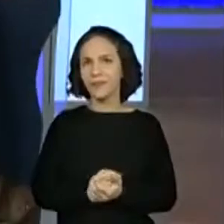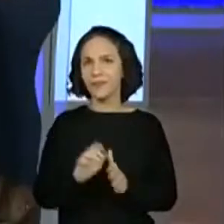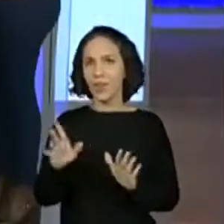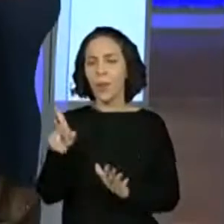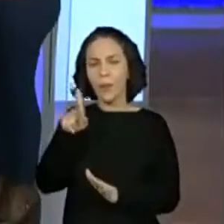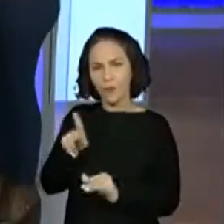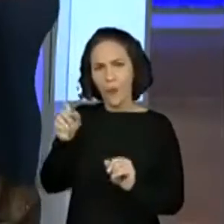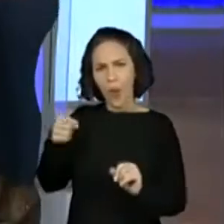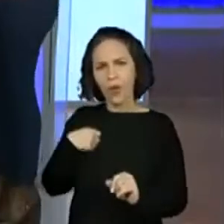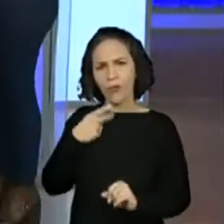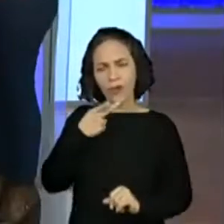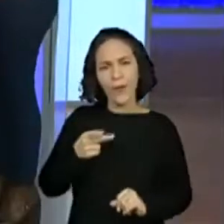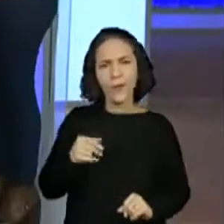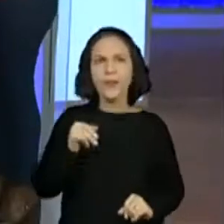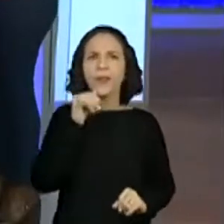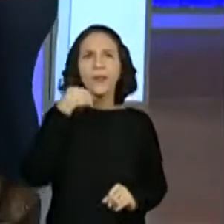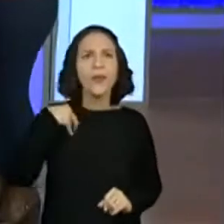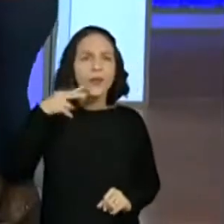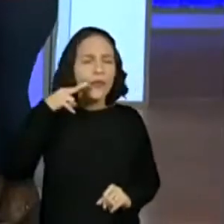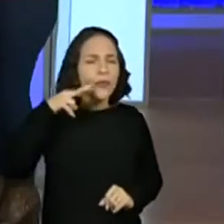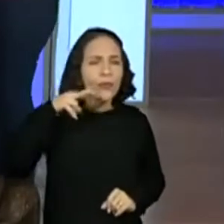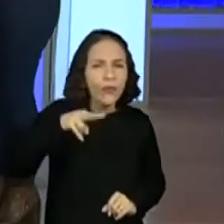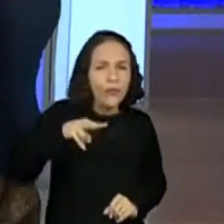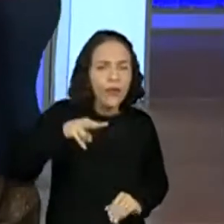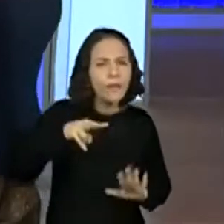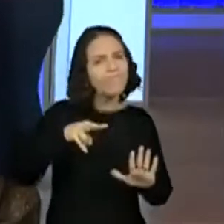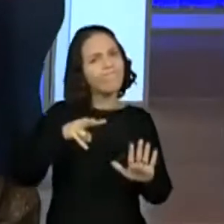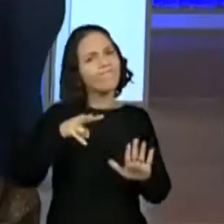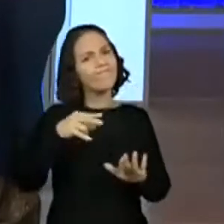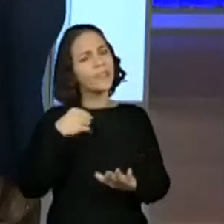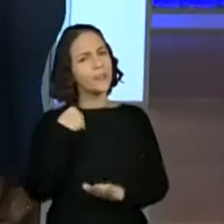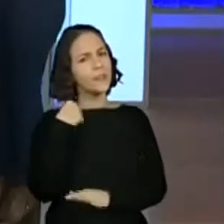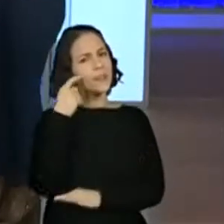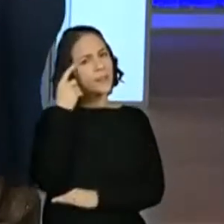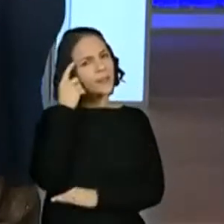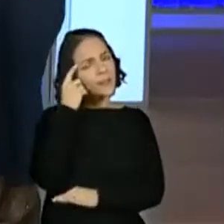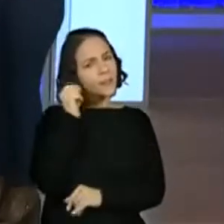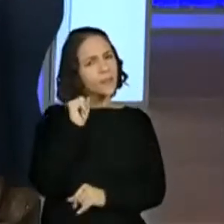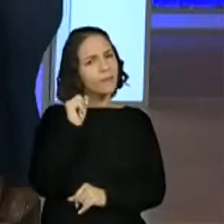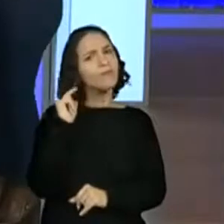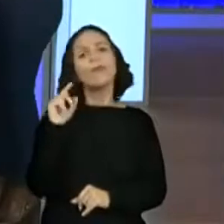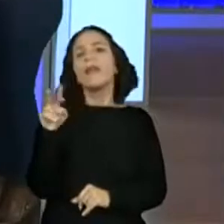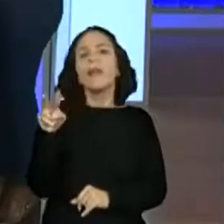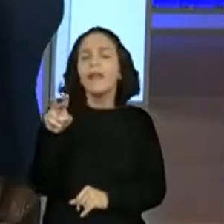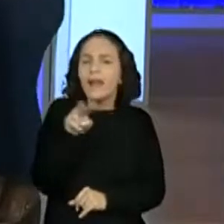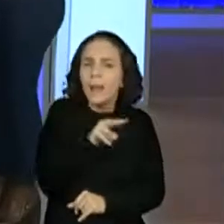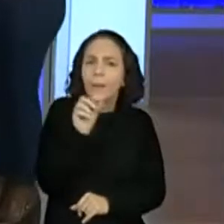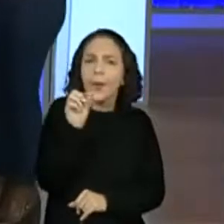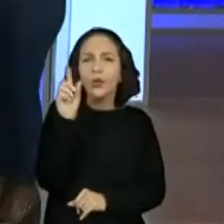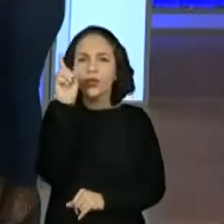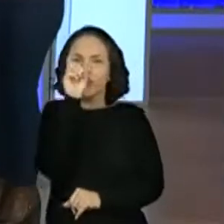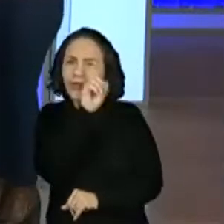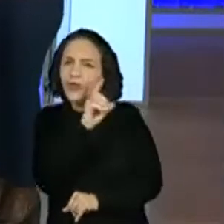falar assim, ó, só de olhar, mesmo que eu ainda ache desafiadora a leitura, o processo de leitura, né? Sim. Nós sabemos